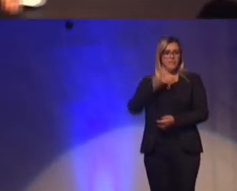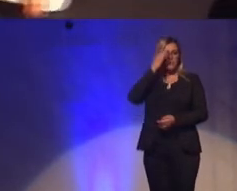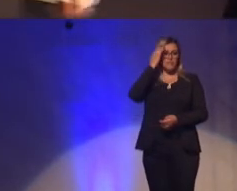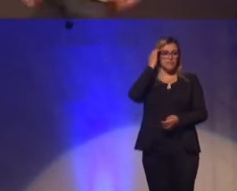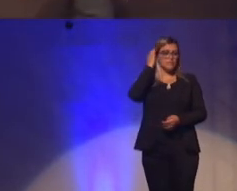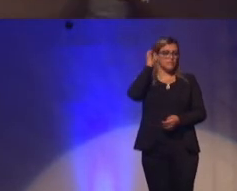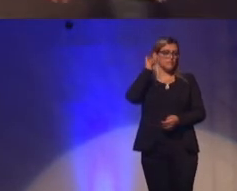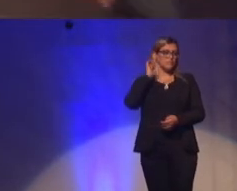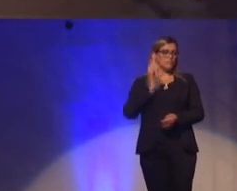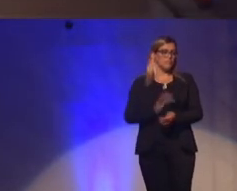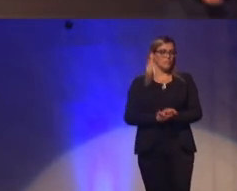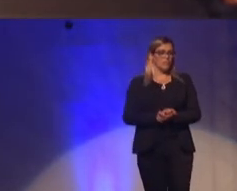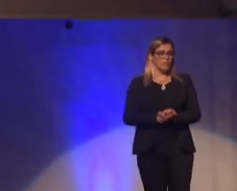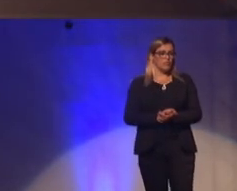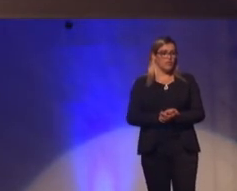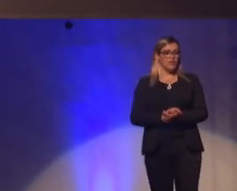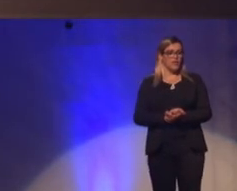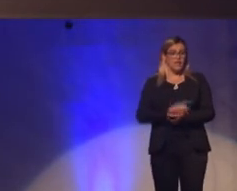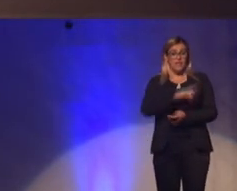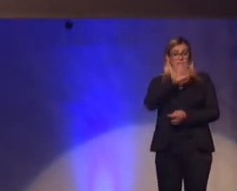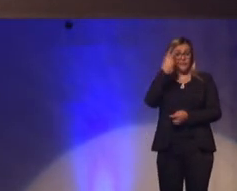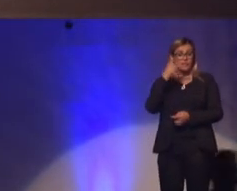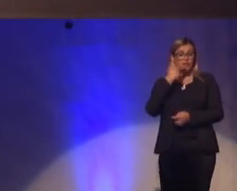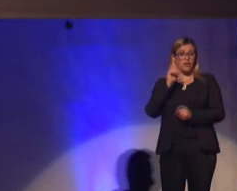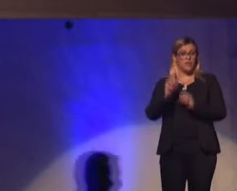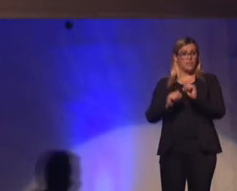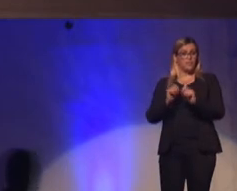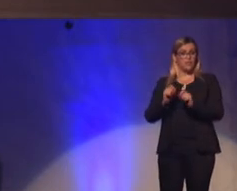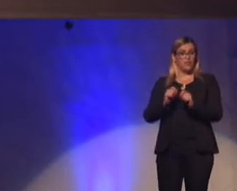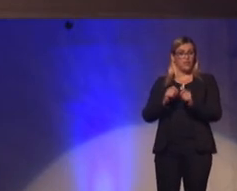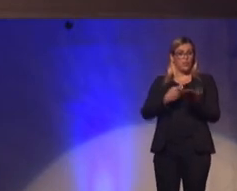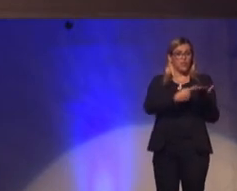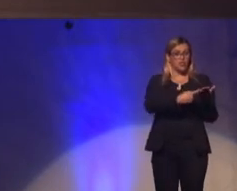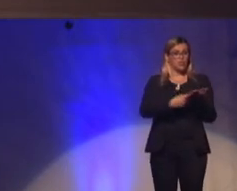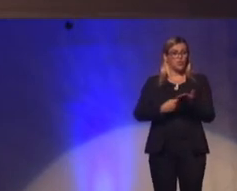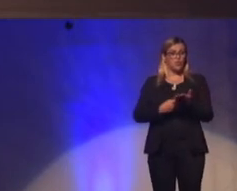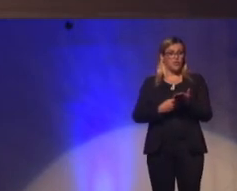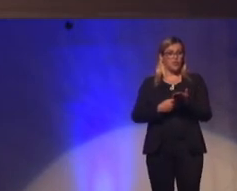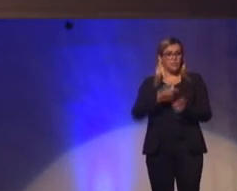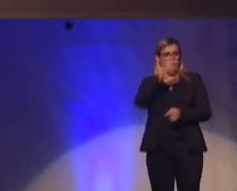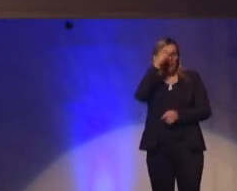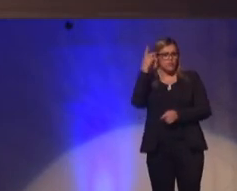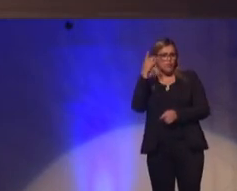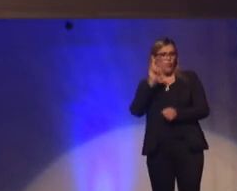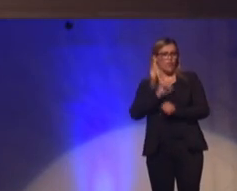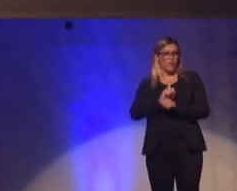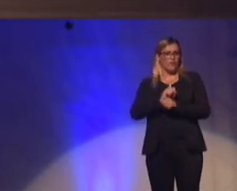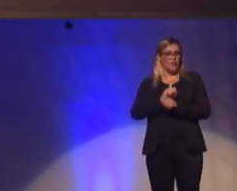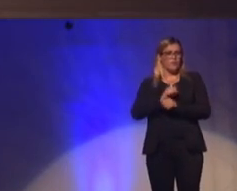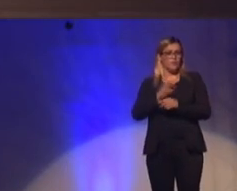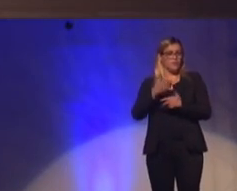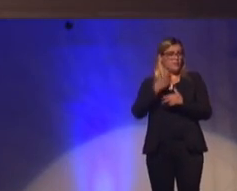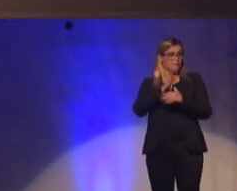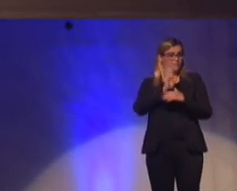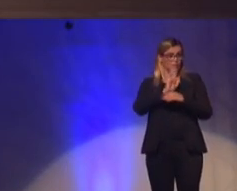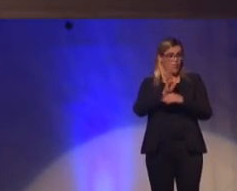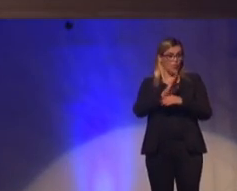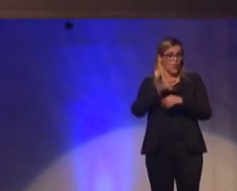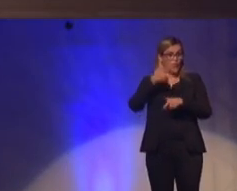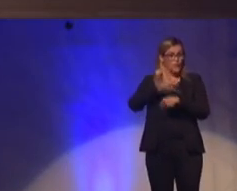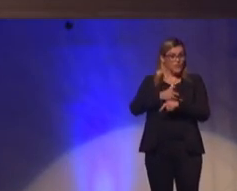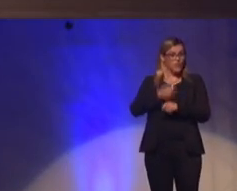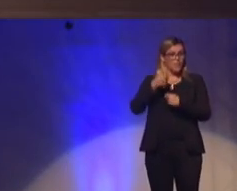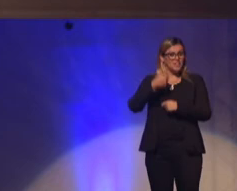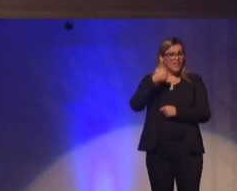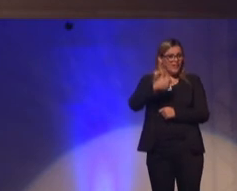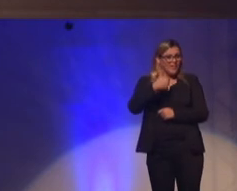Eu vou só complementar a fala do doutor, que ele esqueceu de falar uma coisa, porque quando a gente convida alguém para assistir um vídeo no YouTube, não pode esquecer de pedir o like, de convidar os amigos